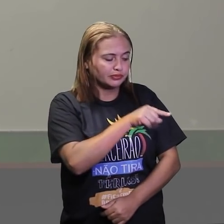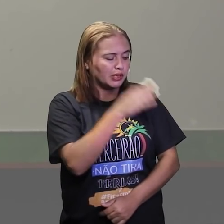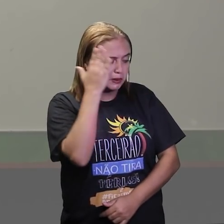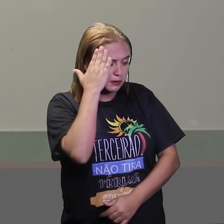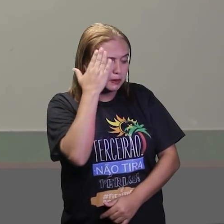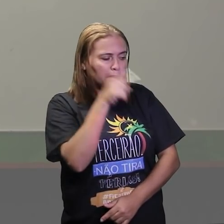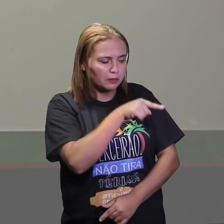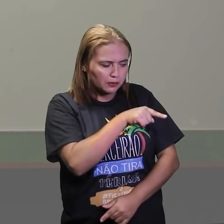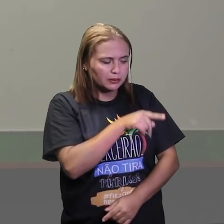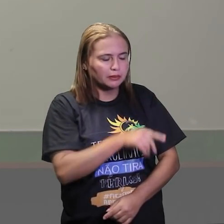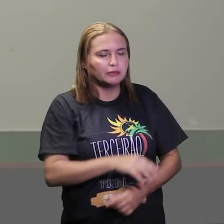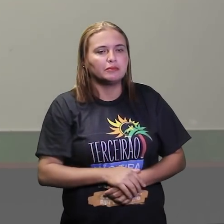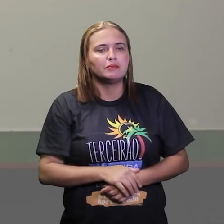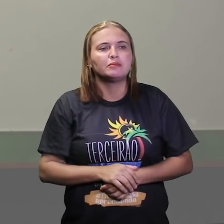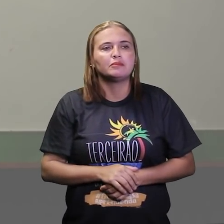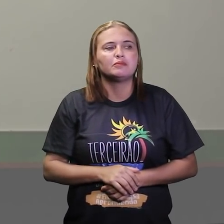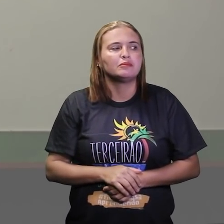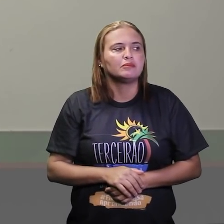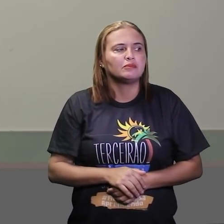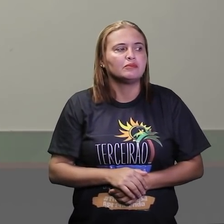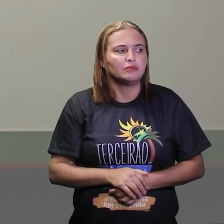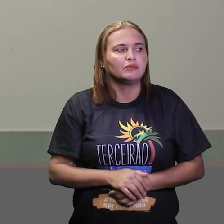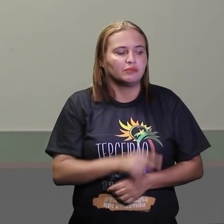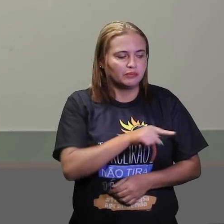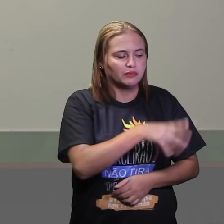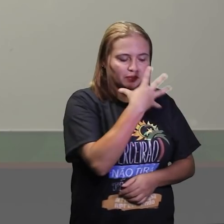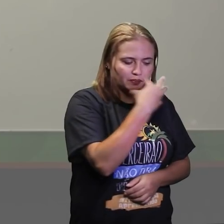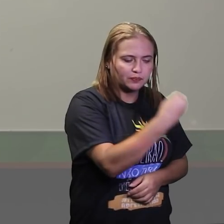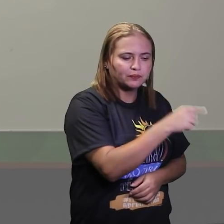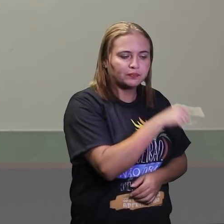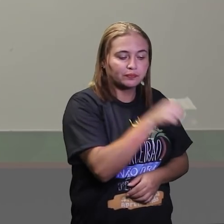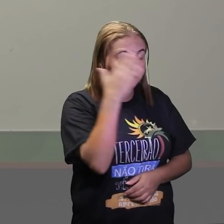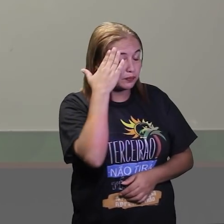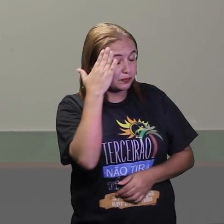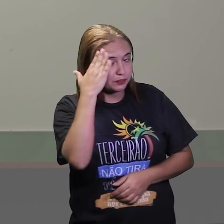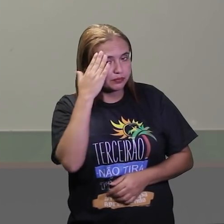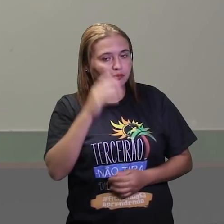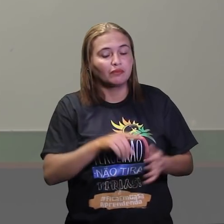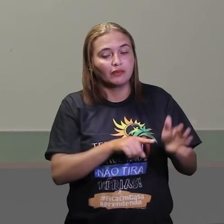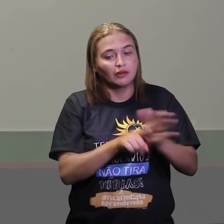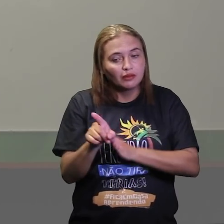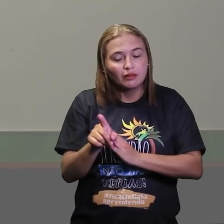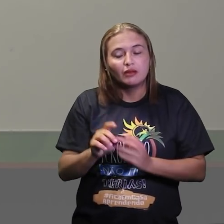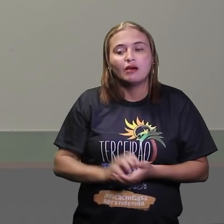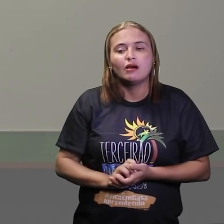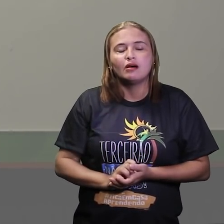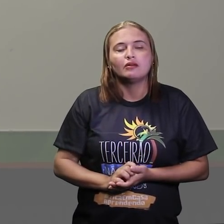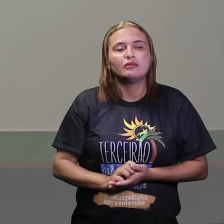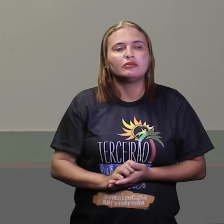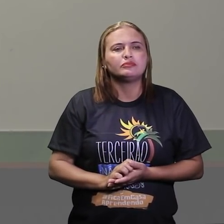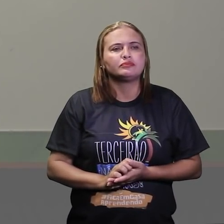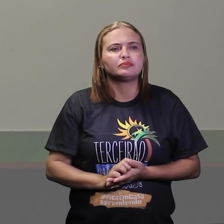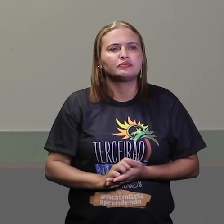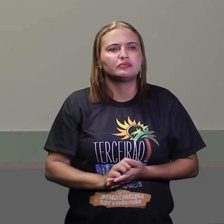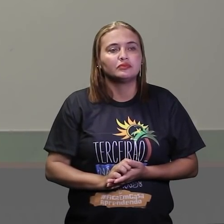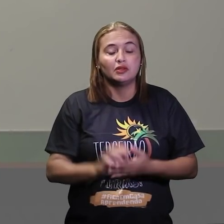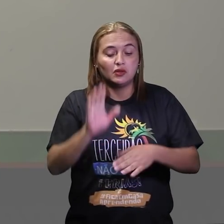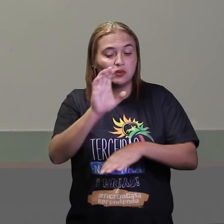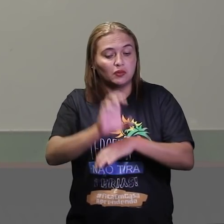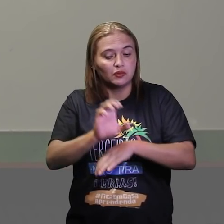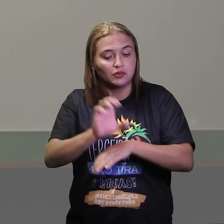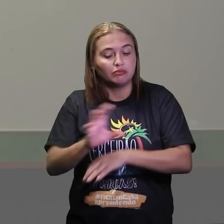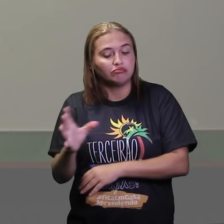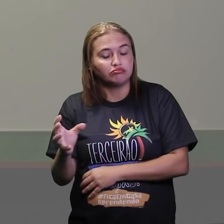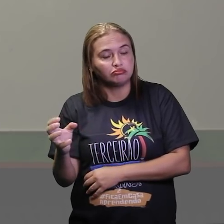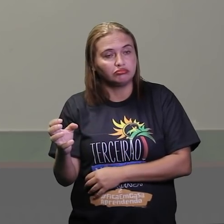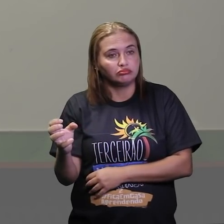Então, veja só, as dicas fundamentais. Nós temos o ser humano mal por natureza, correto? A noção de estado de natureza,